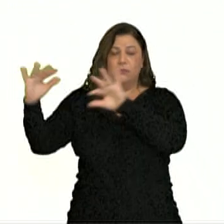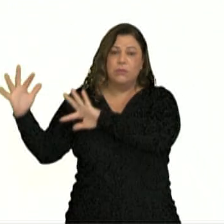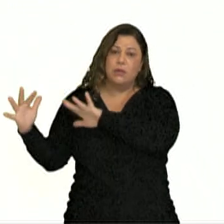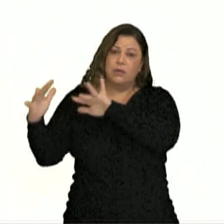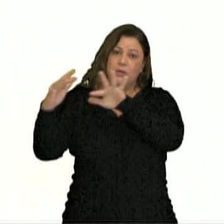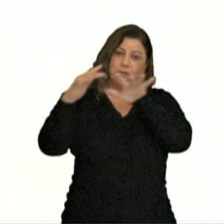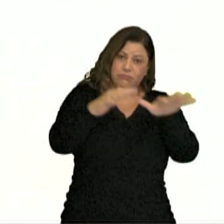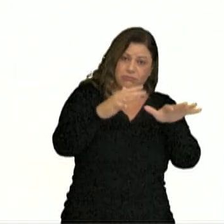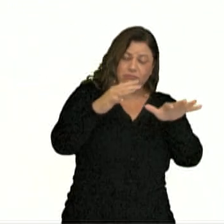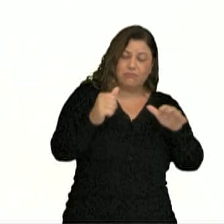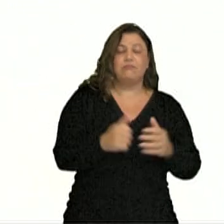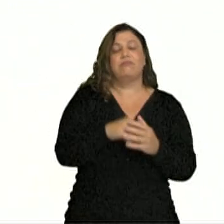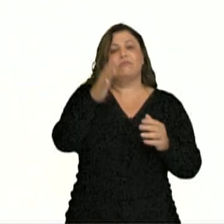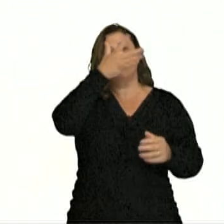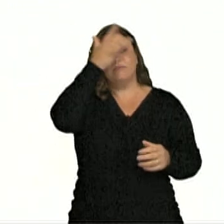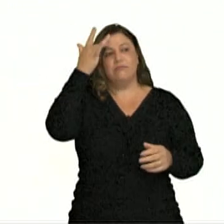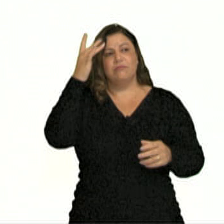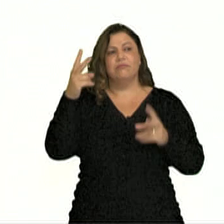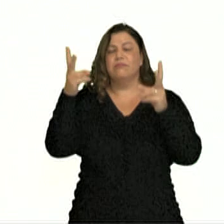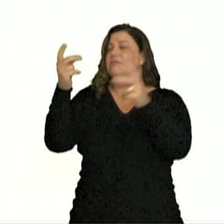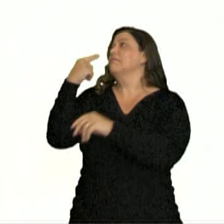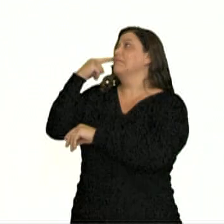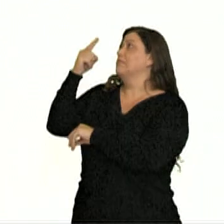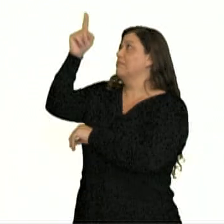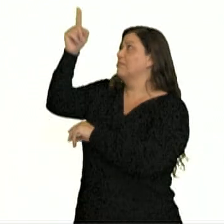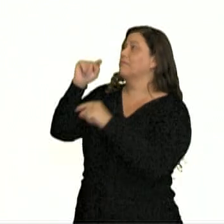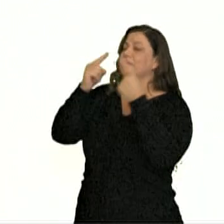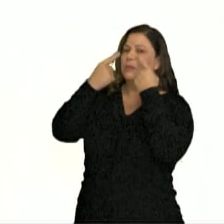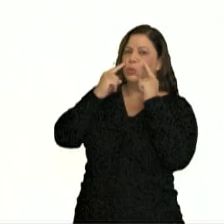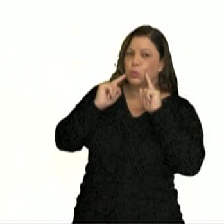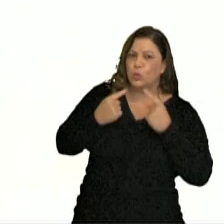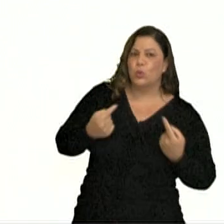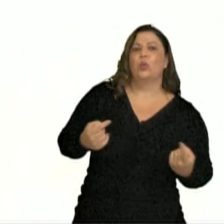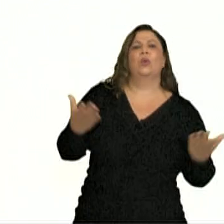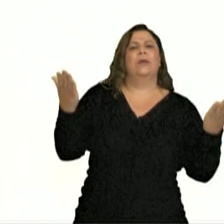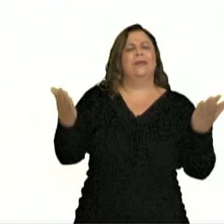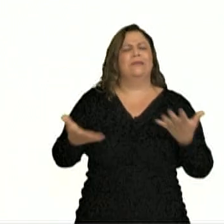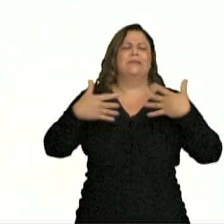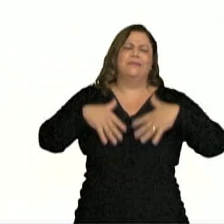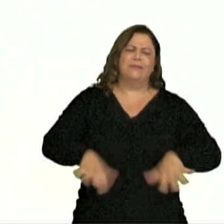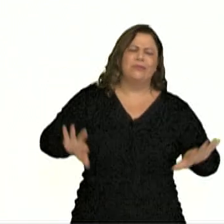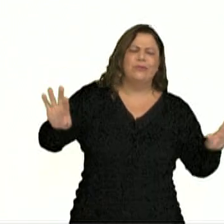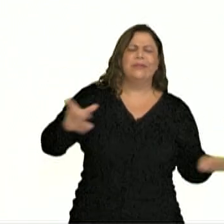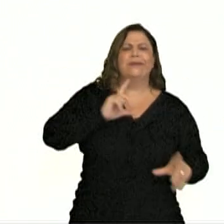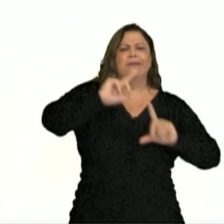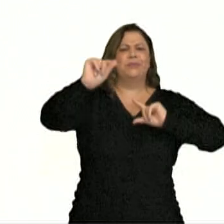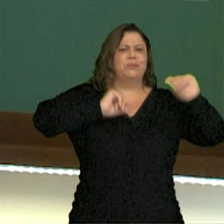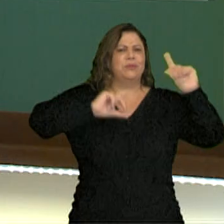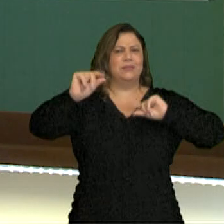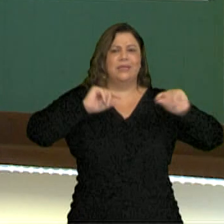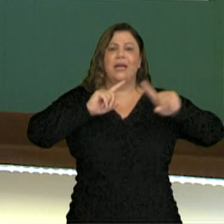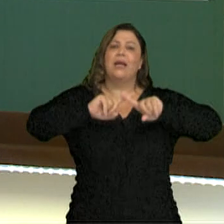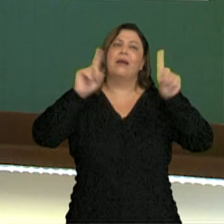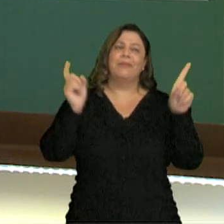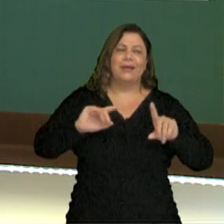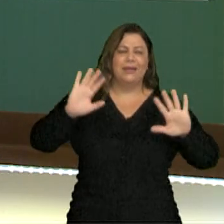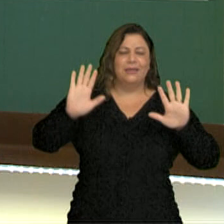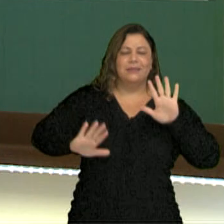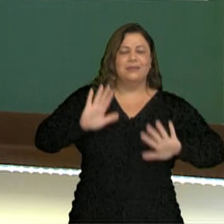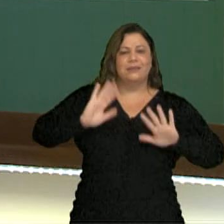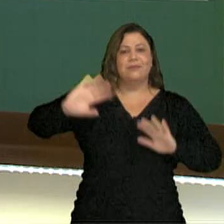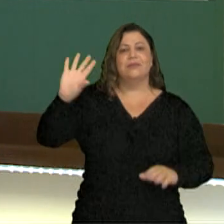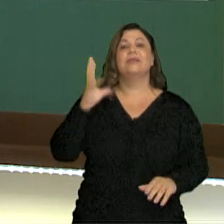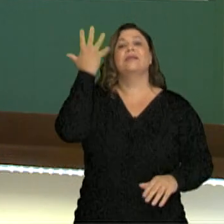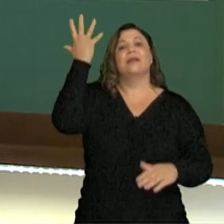para o outro. Aqui está até a imagem de um homem chorando, né? Tipo, ai, não queria sair daqui. Mas às vezes acontece, né? As